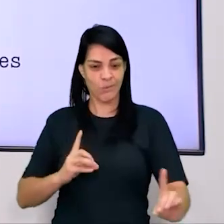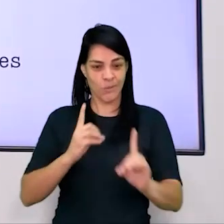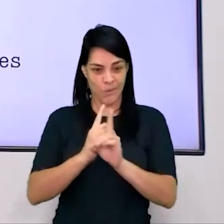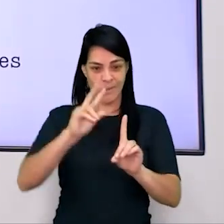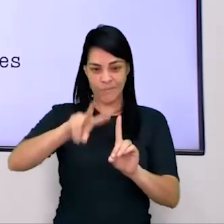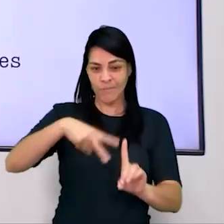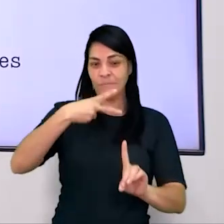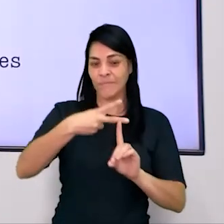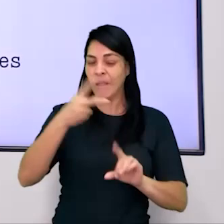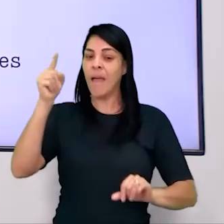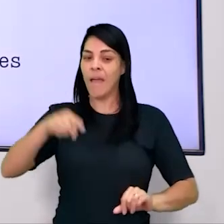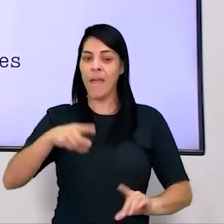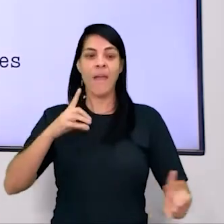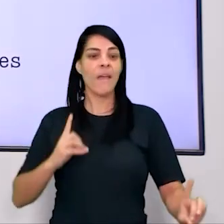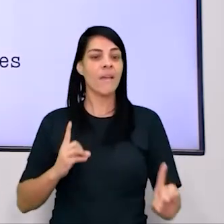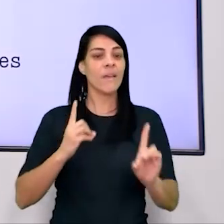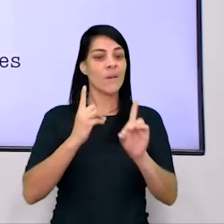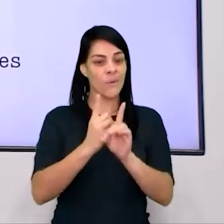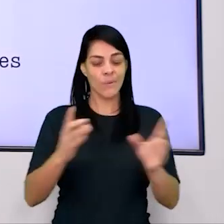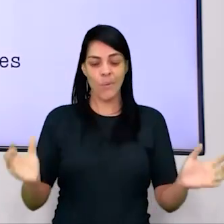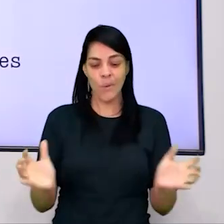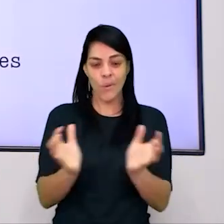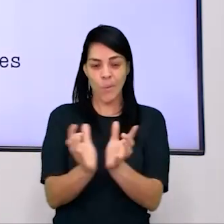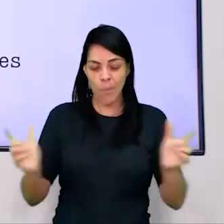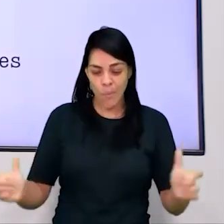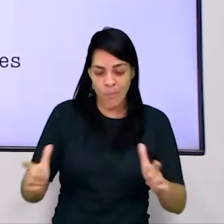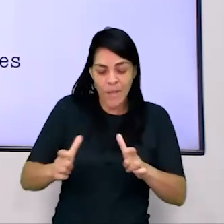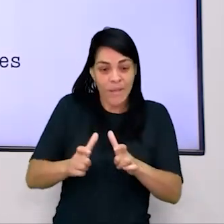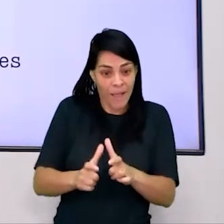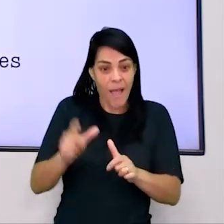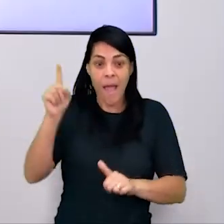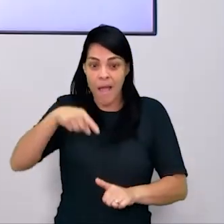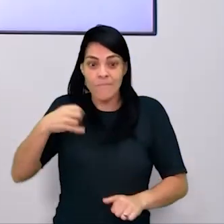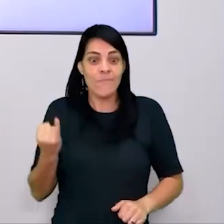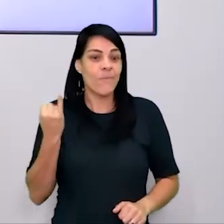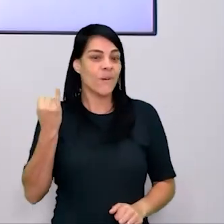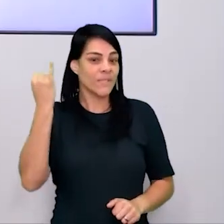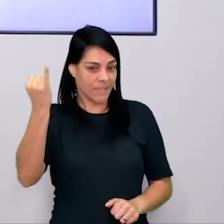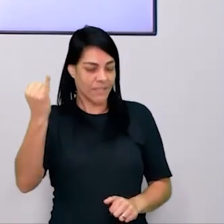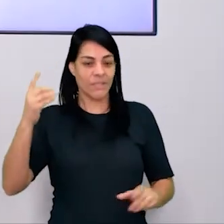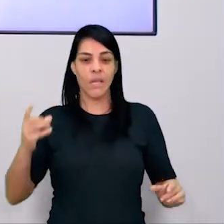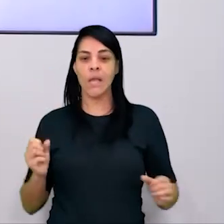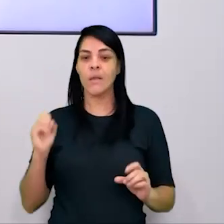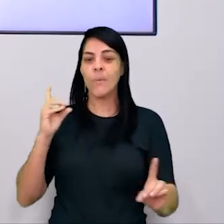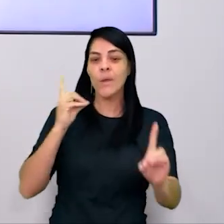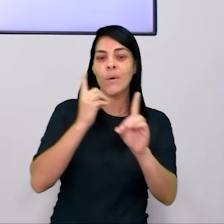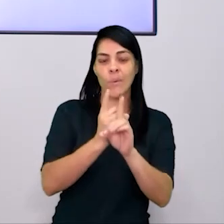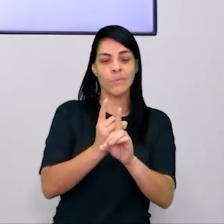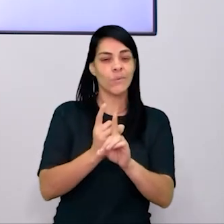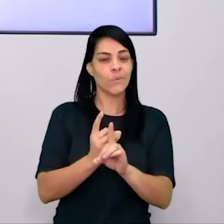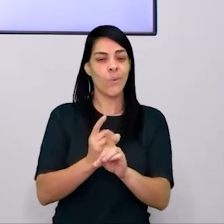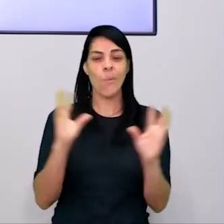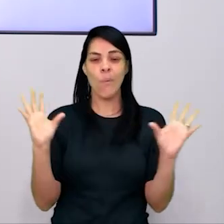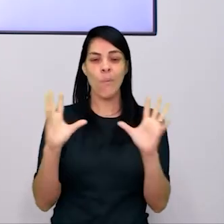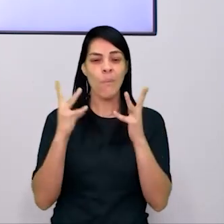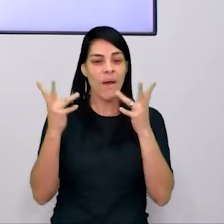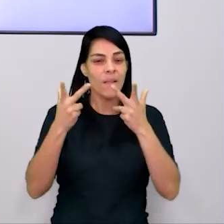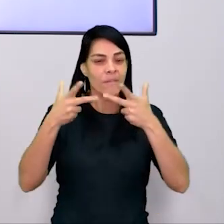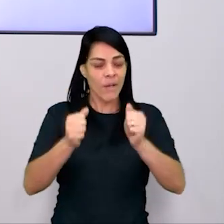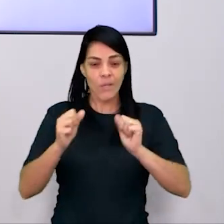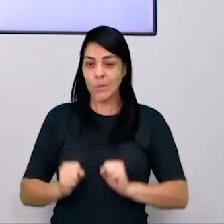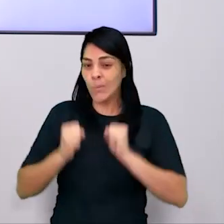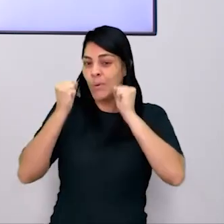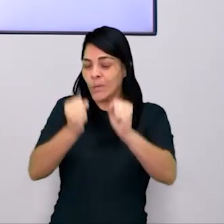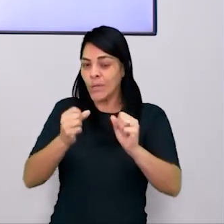São encontros síncronos e em grupos pequenos, isso é muito importante. São encontros gostosos e o poder